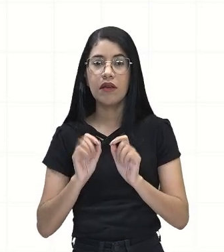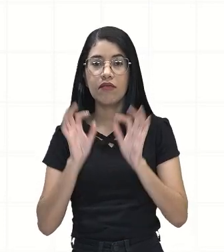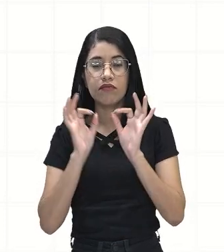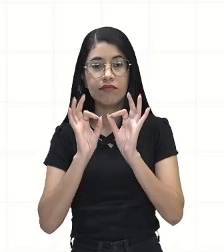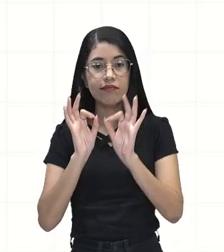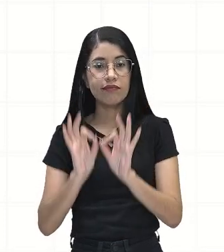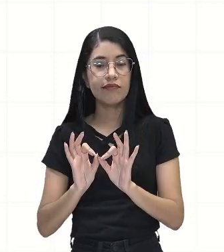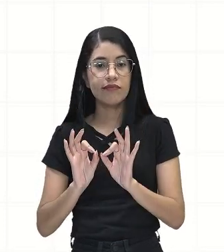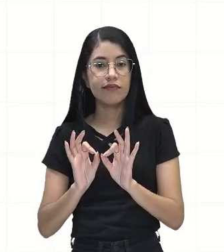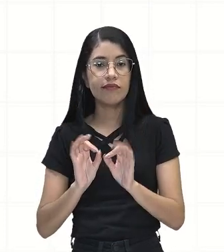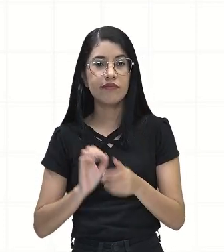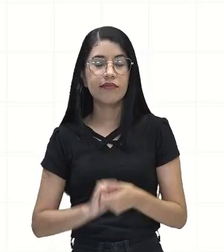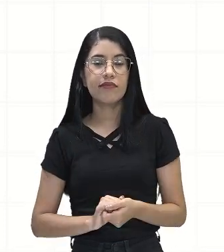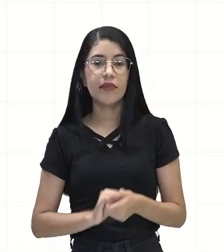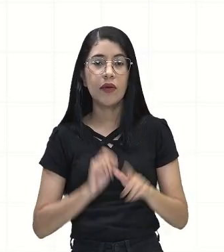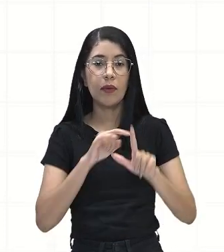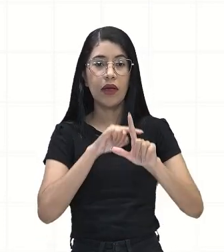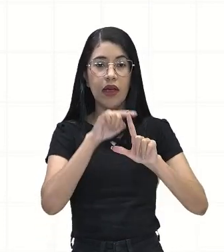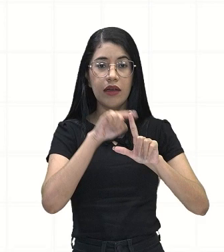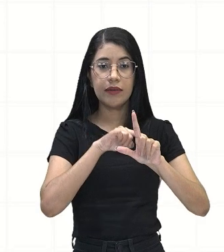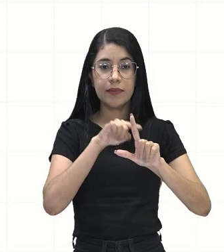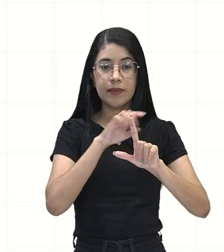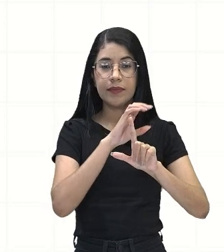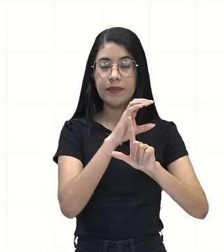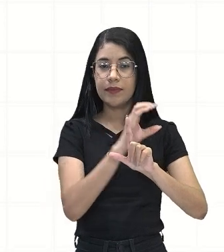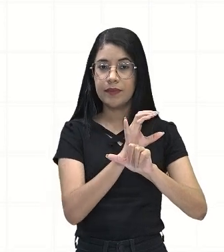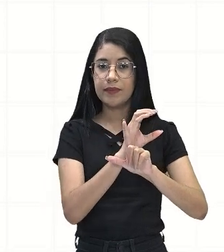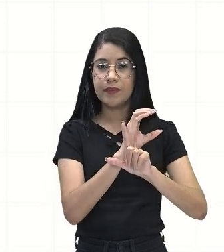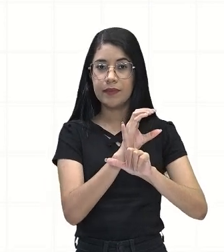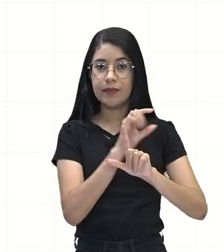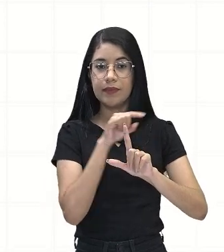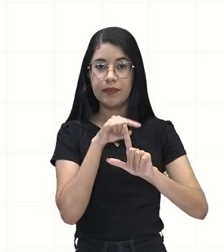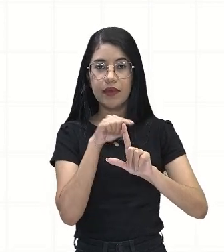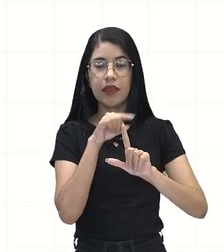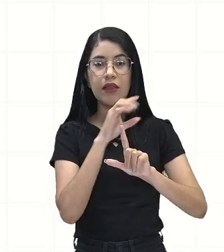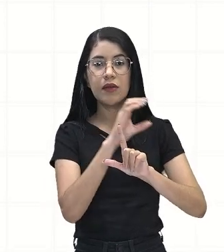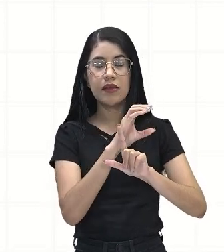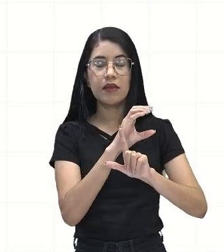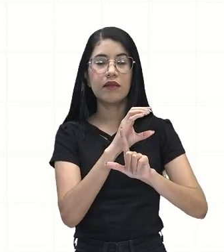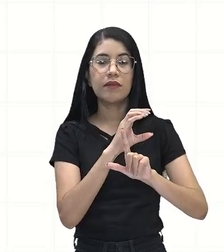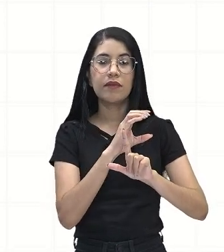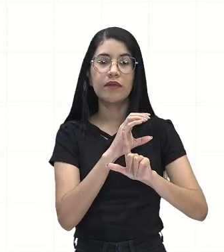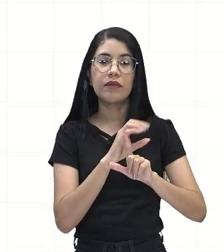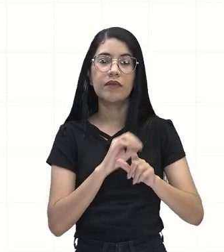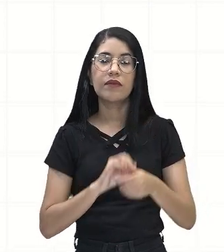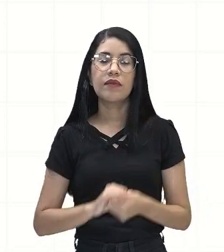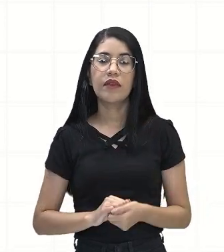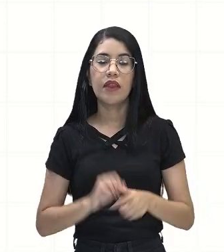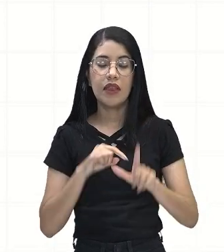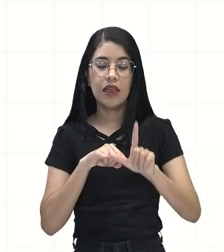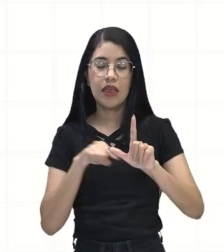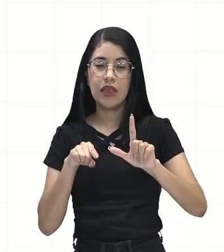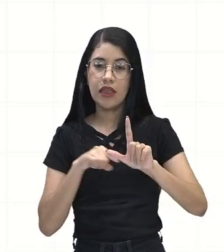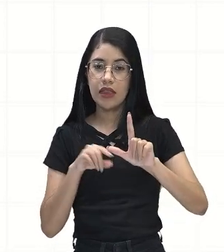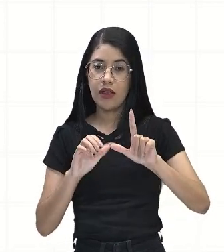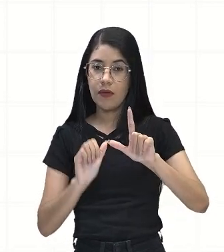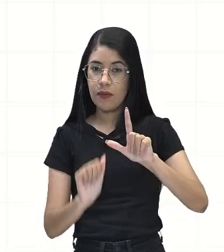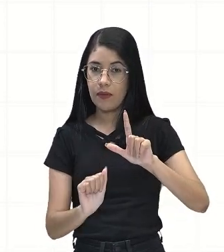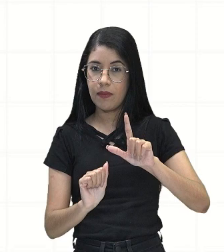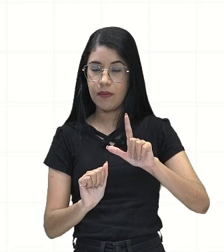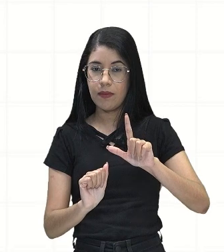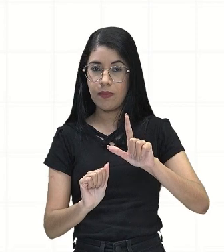o lado C, né, o lado C está para o A. Aqui, ó,